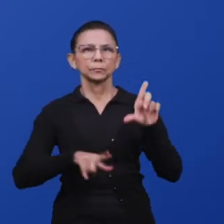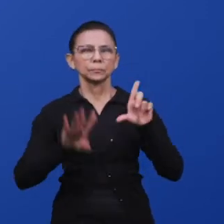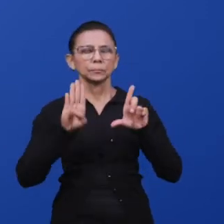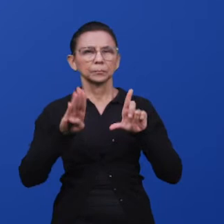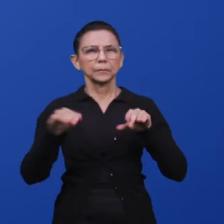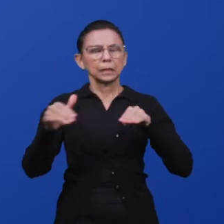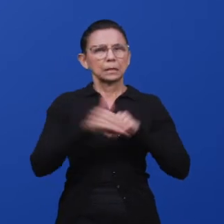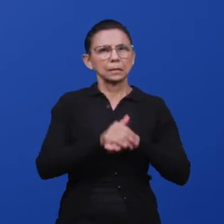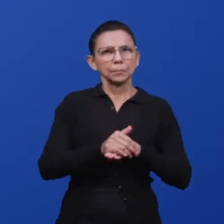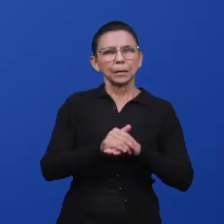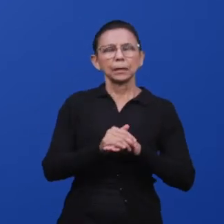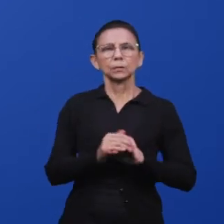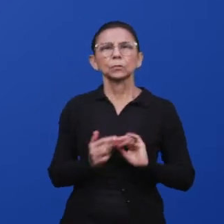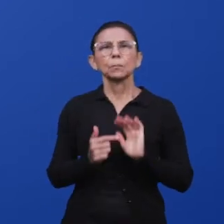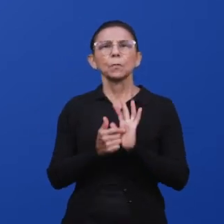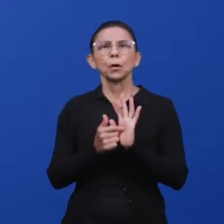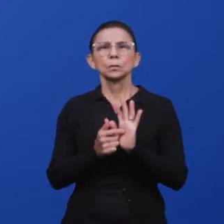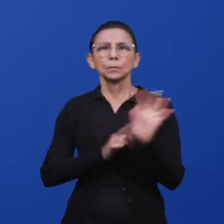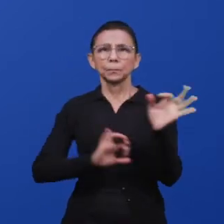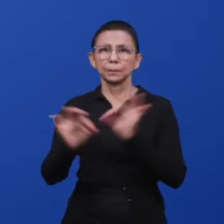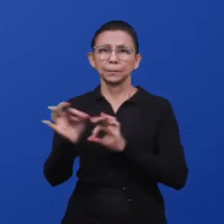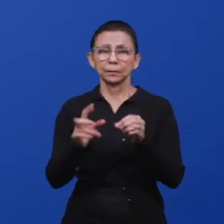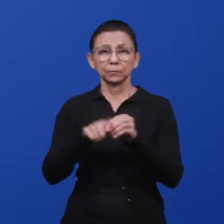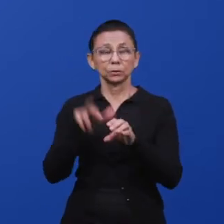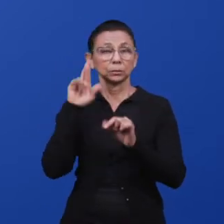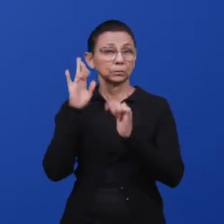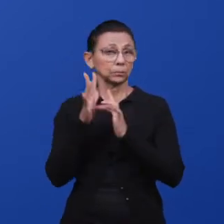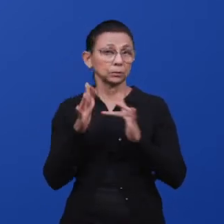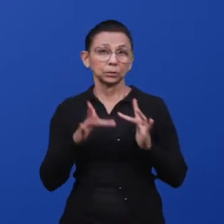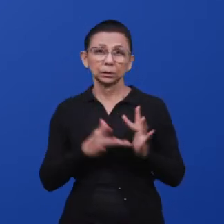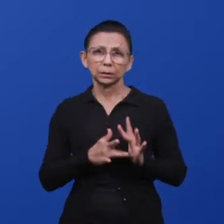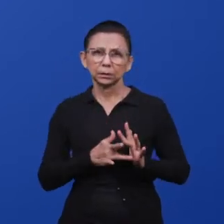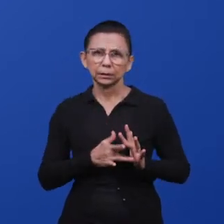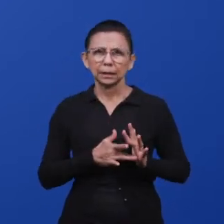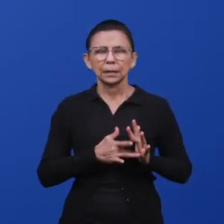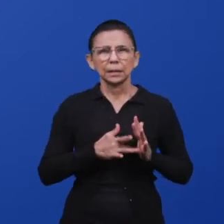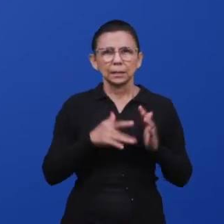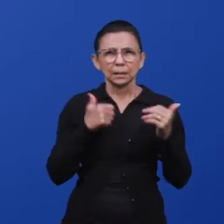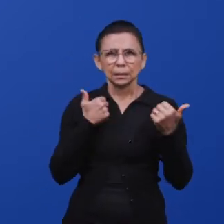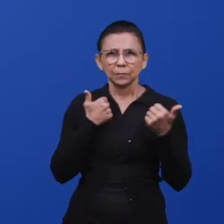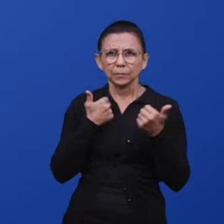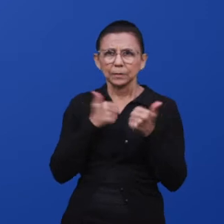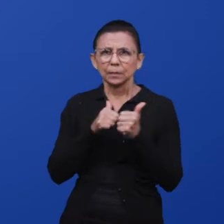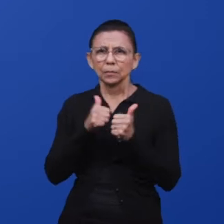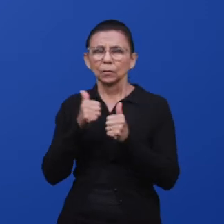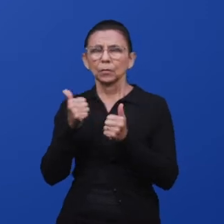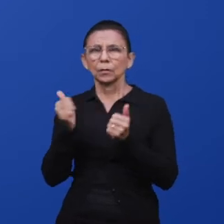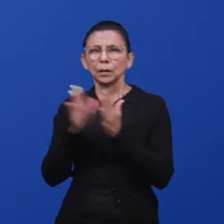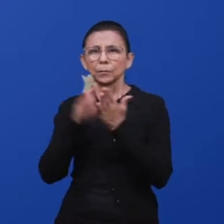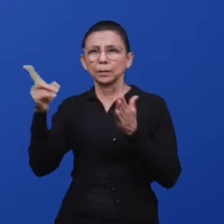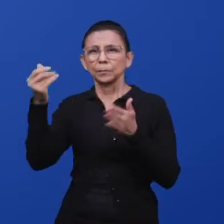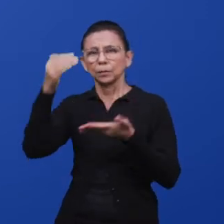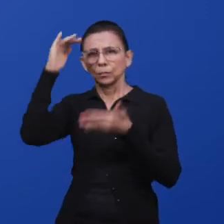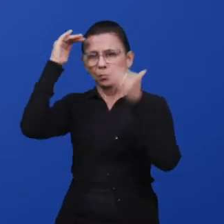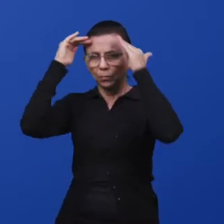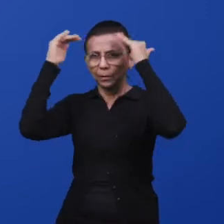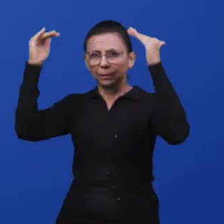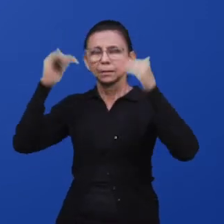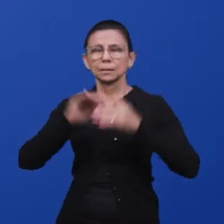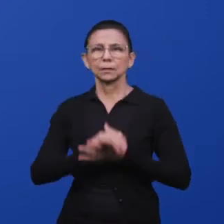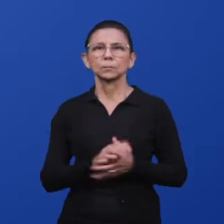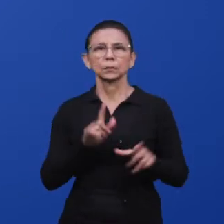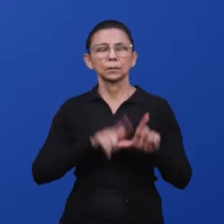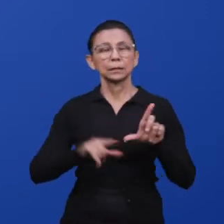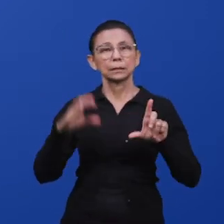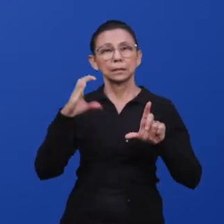sapato nos pés. Fala de estar preparado para a volta do Senhor e seguindo a palavra de Deus retamente. Letra C, o